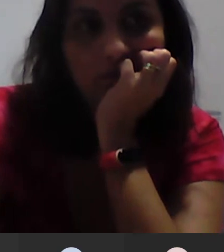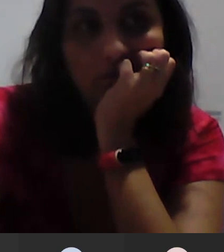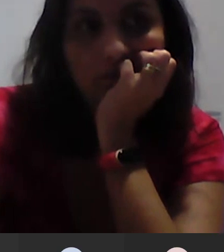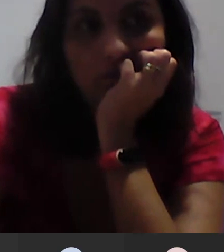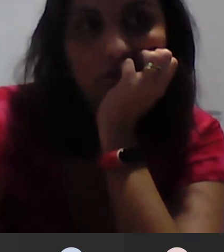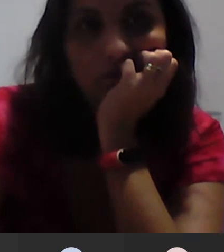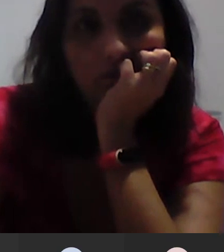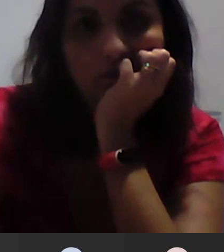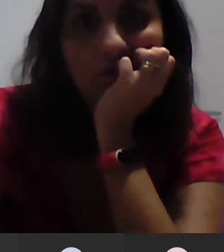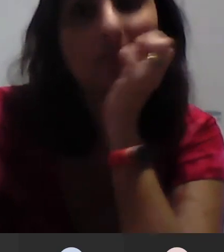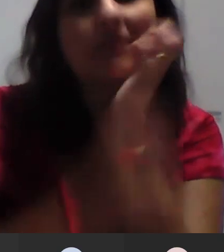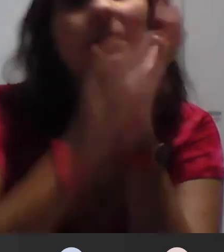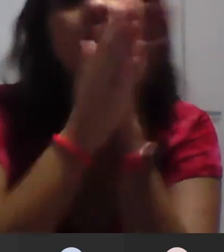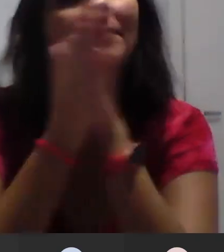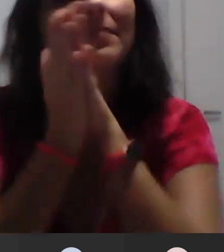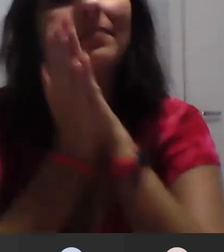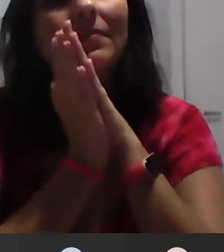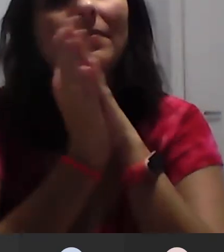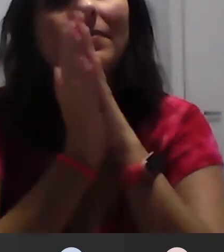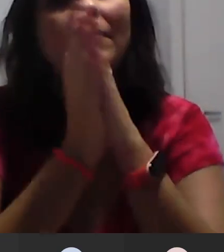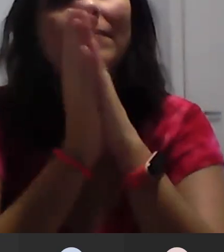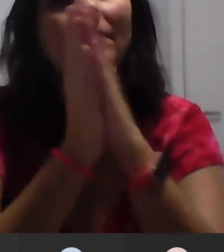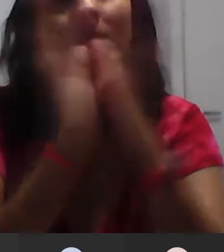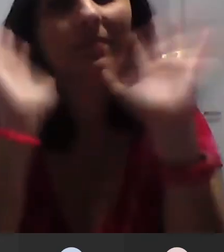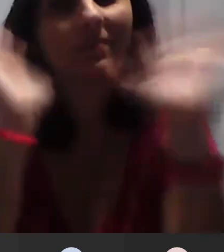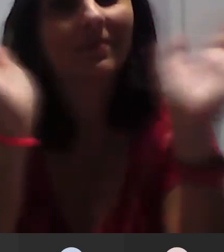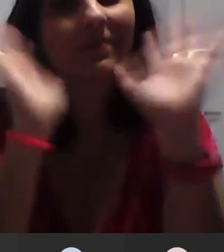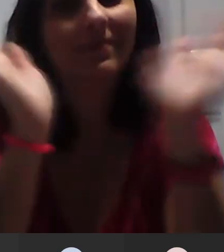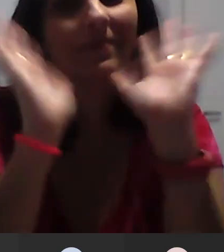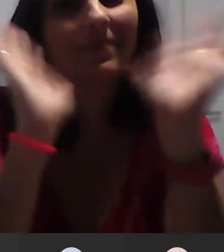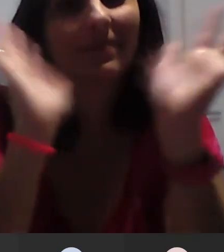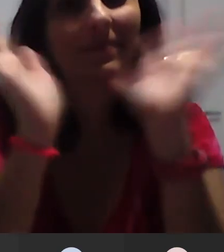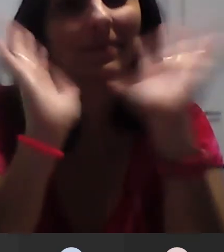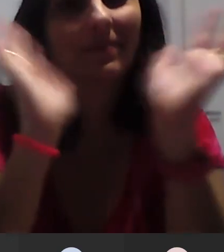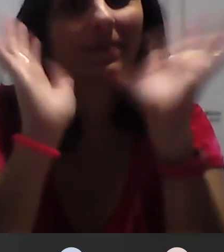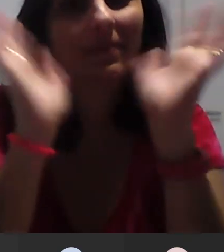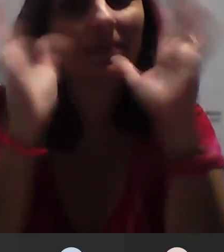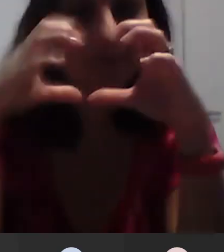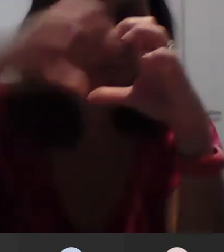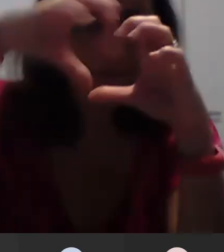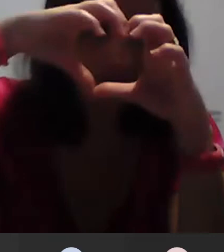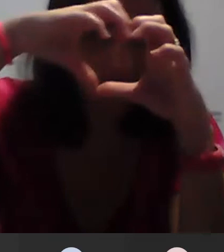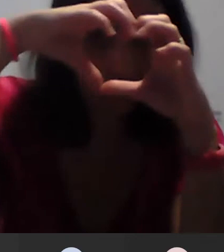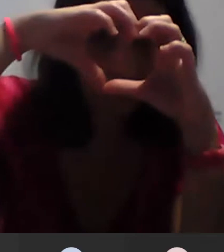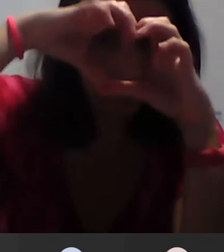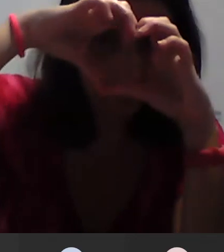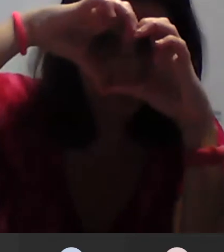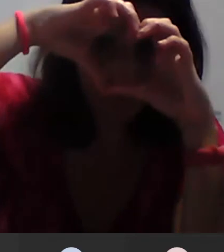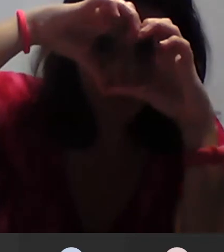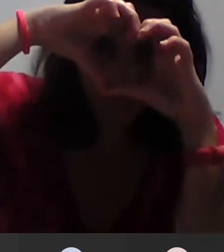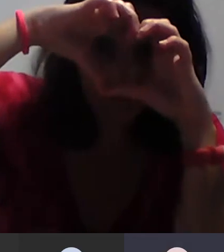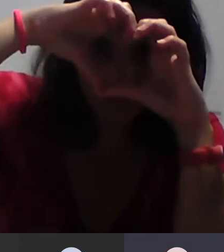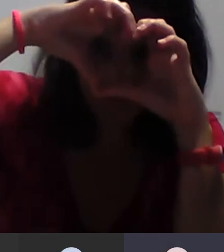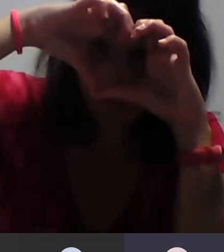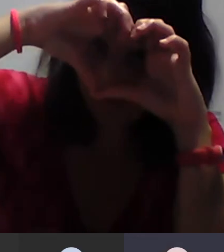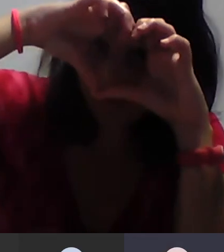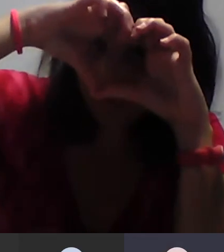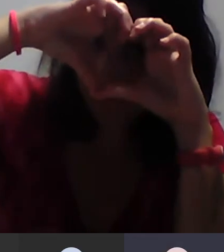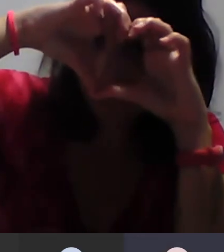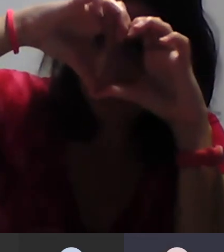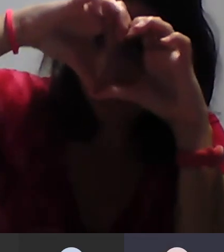Tá bom? Tá bom. Saudades, mano. Nossa. Um abraço para vocês. Tá? Fiquem com